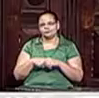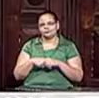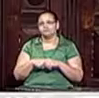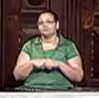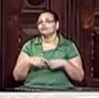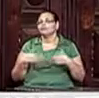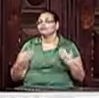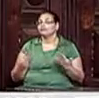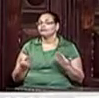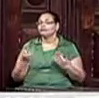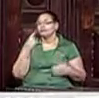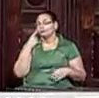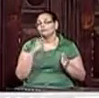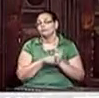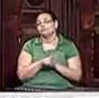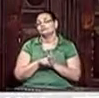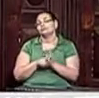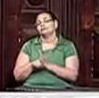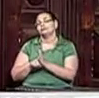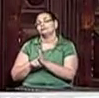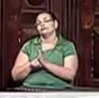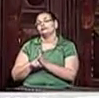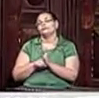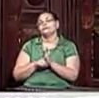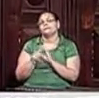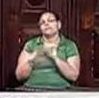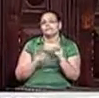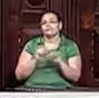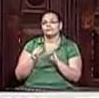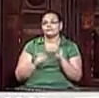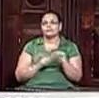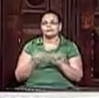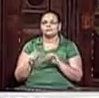a gente passa a verificar que a